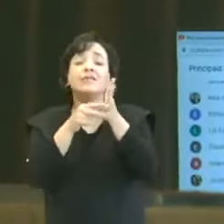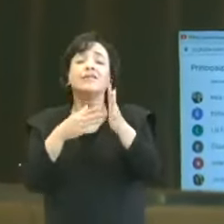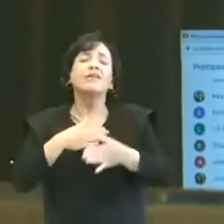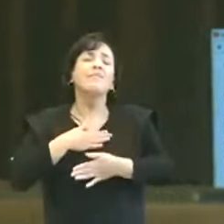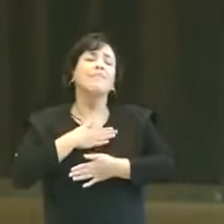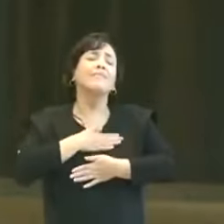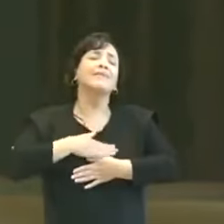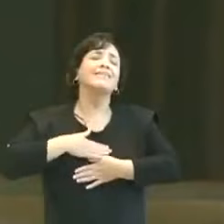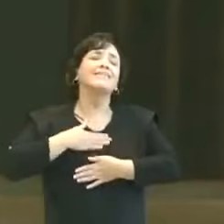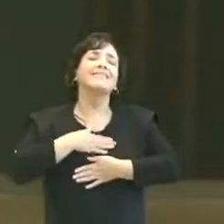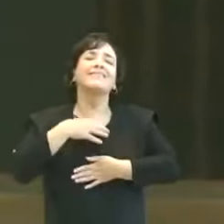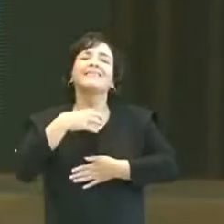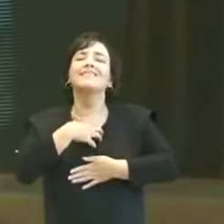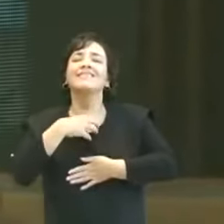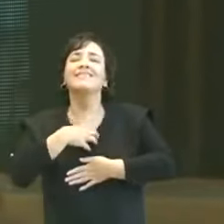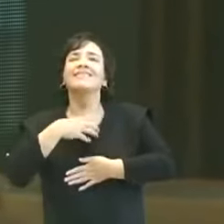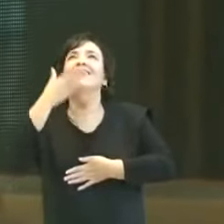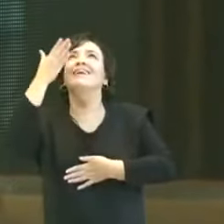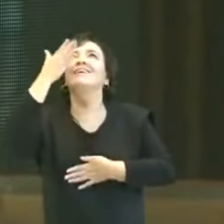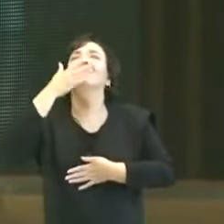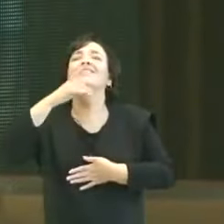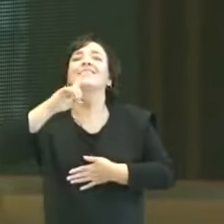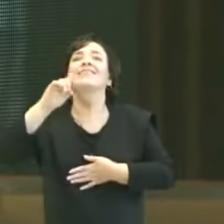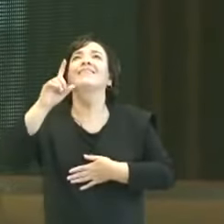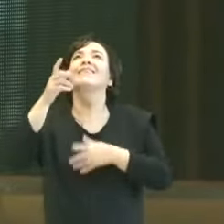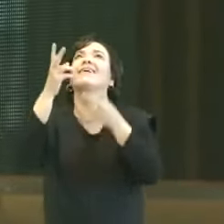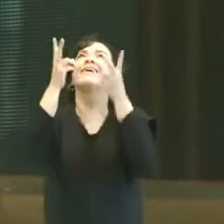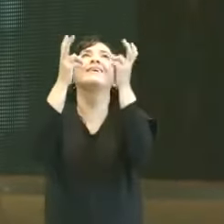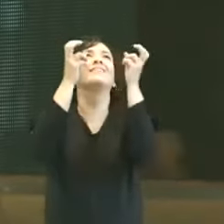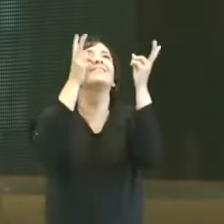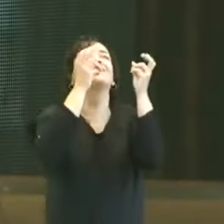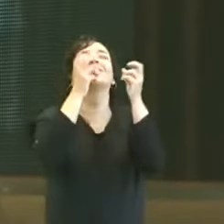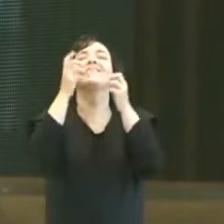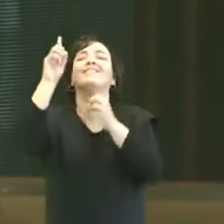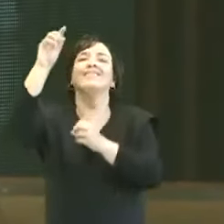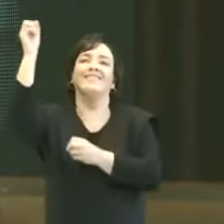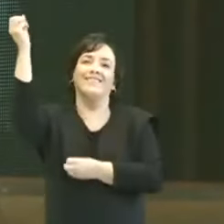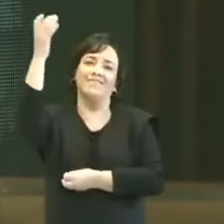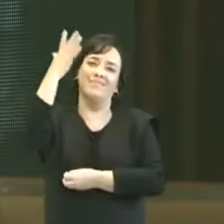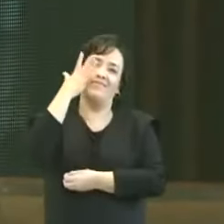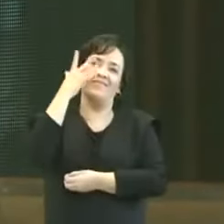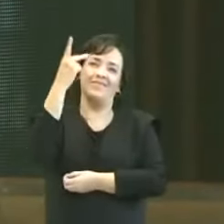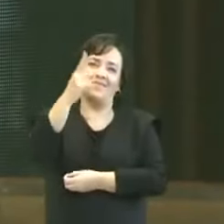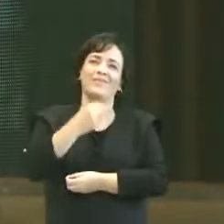desfrutar a presença, contemplar a presença.